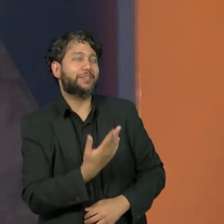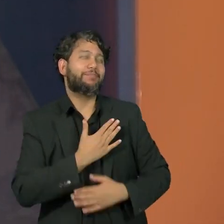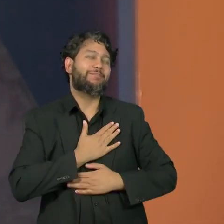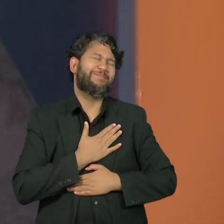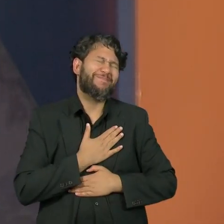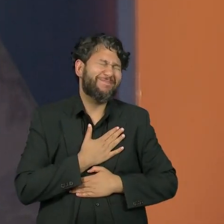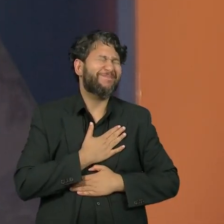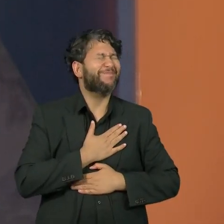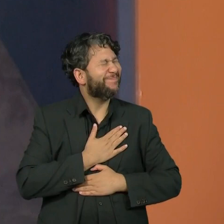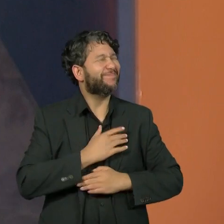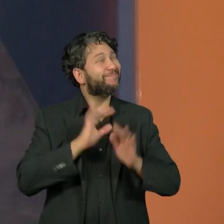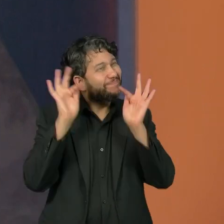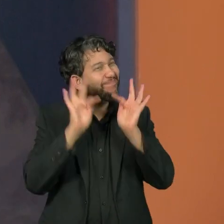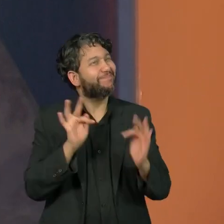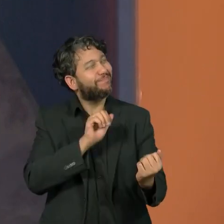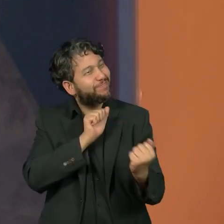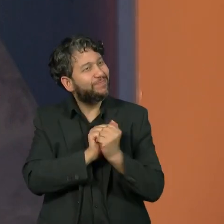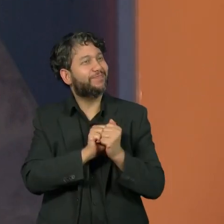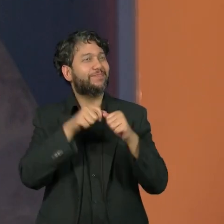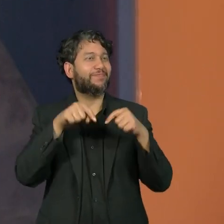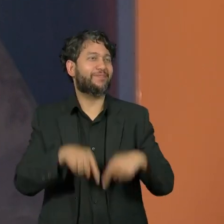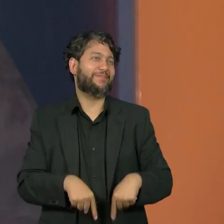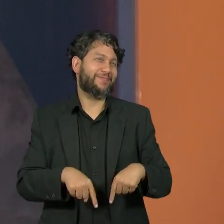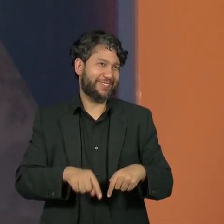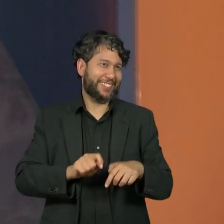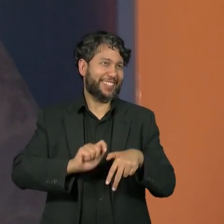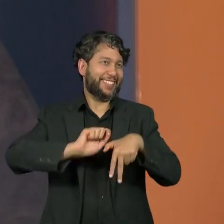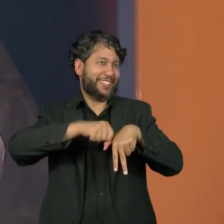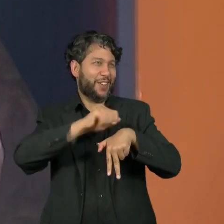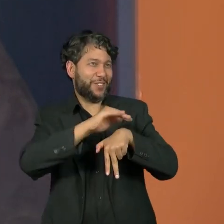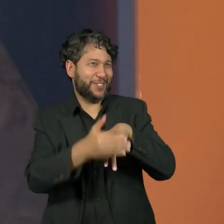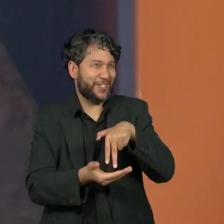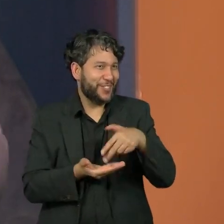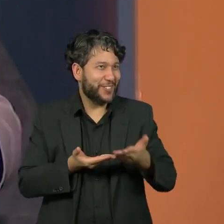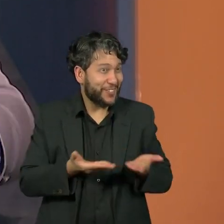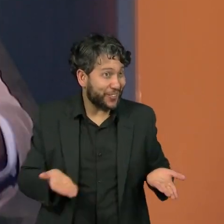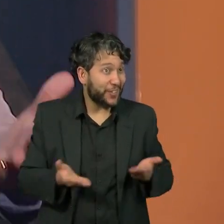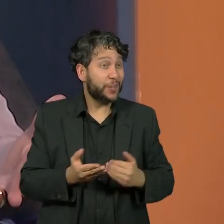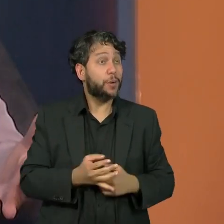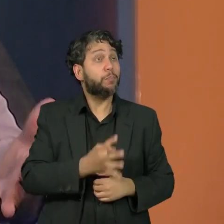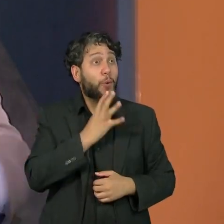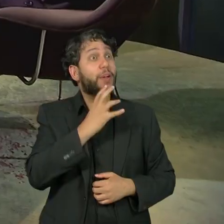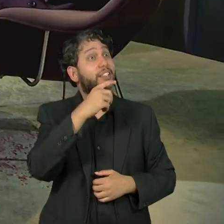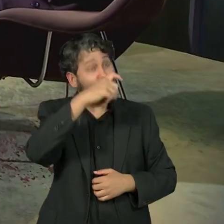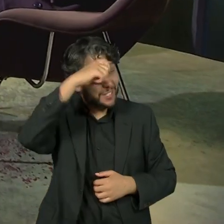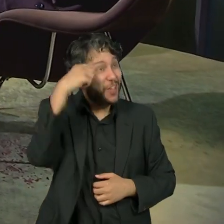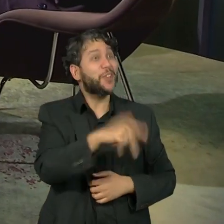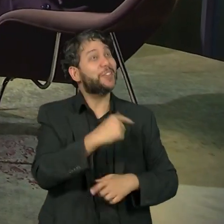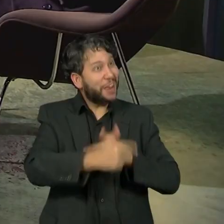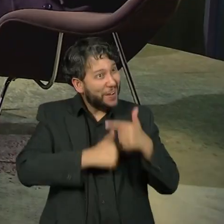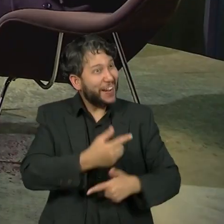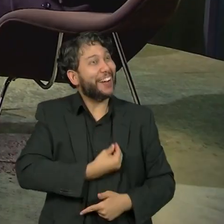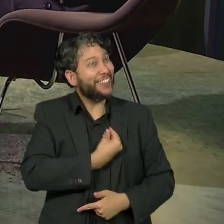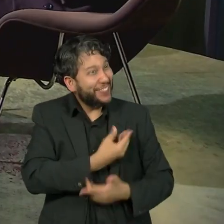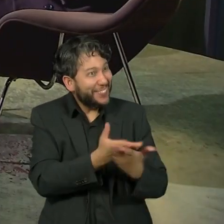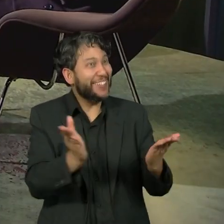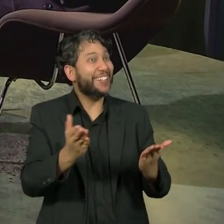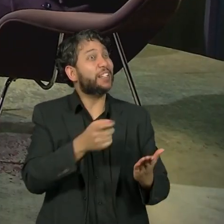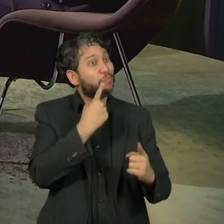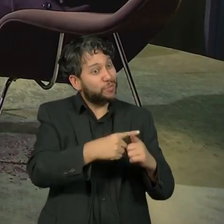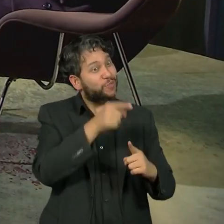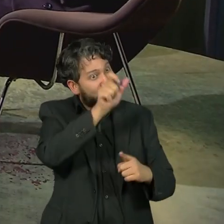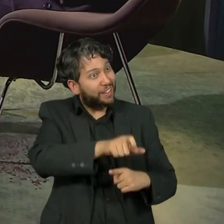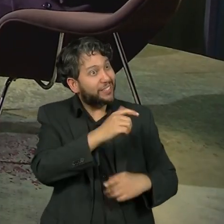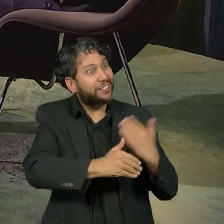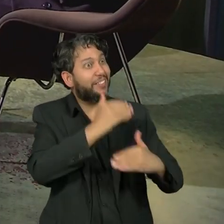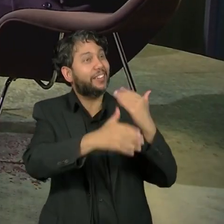alegria imensa de tê-los aqui no programa Negros em Foco, por conhecer os seus corres da vida, né, que já te levou tão longe,